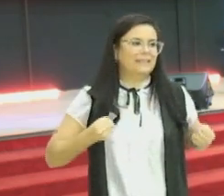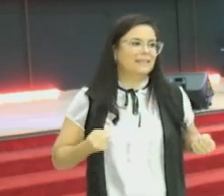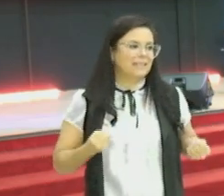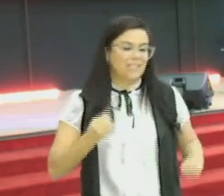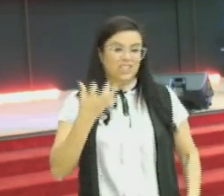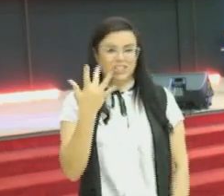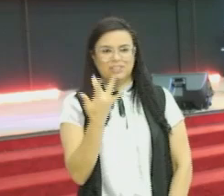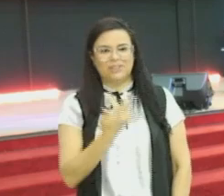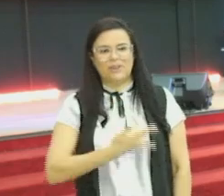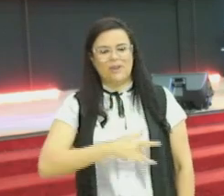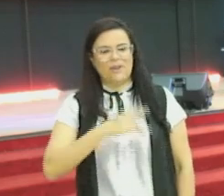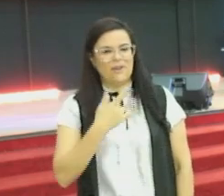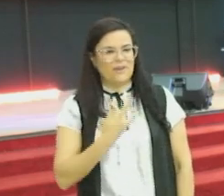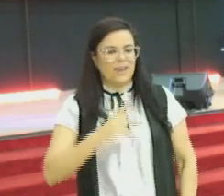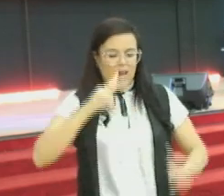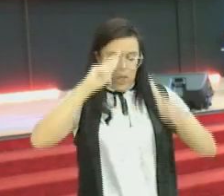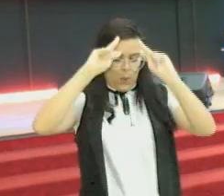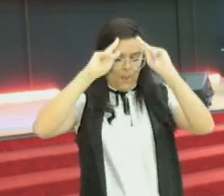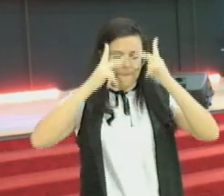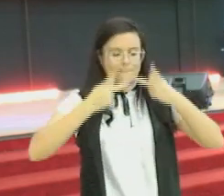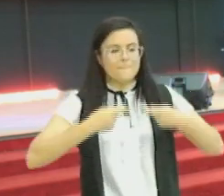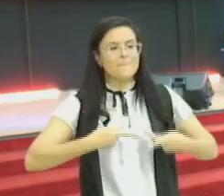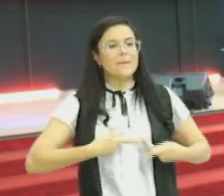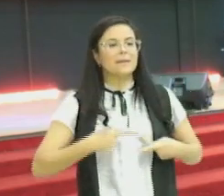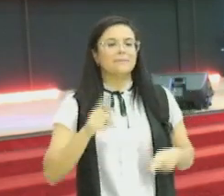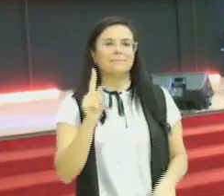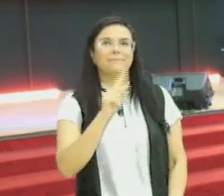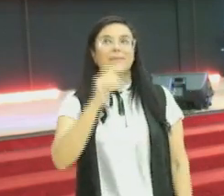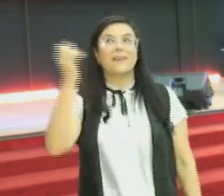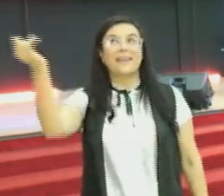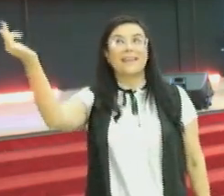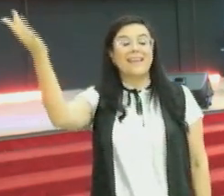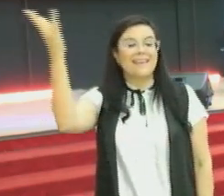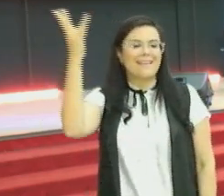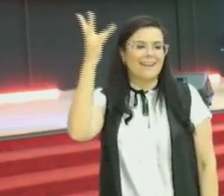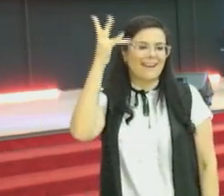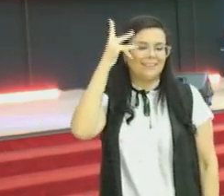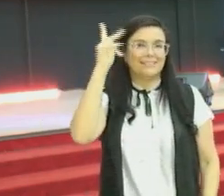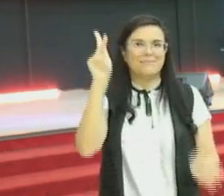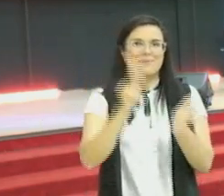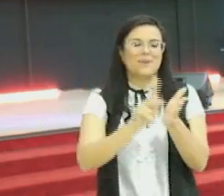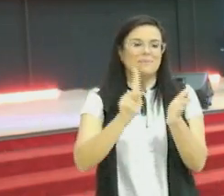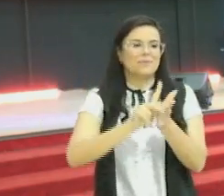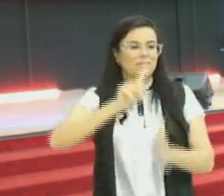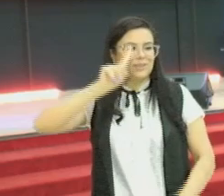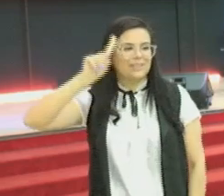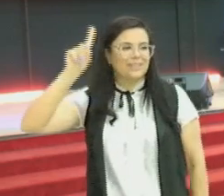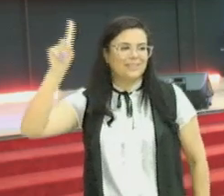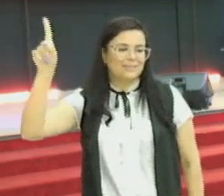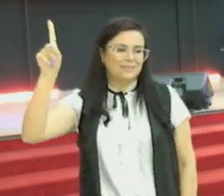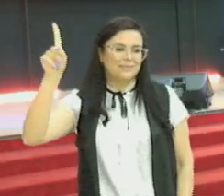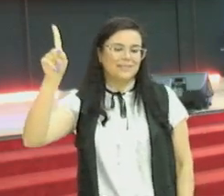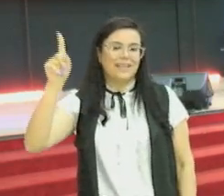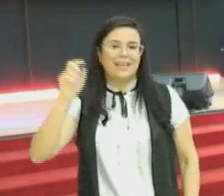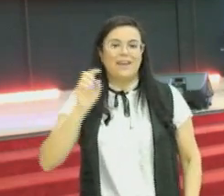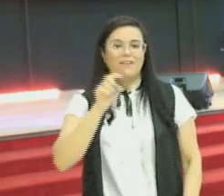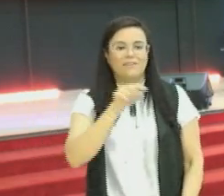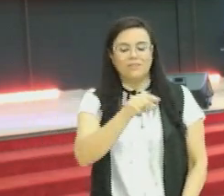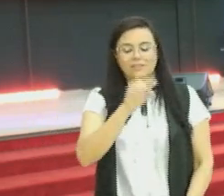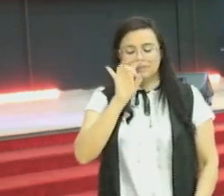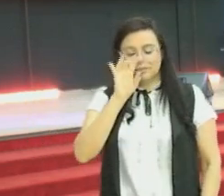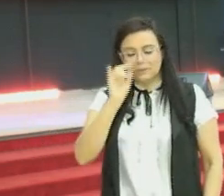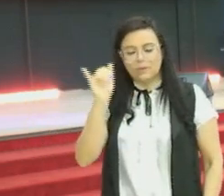um ato humano, perdão é um ato da graça de Deus, e você só perdoa através do poder